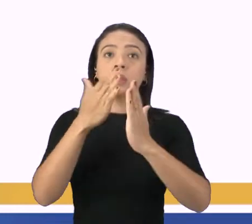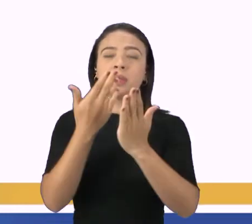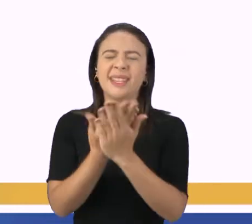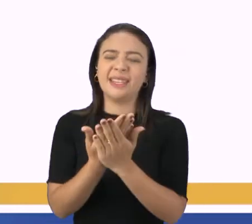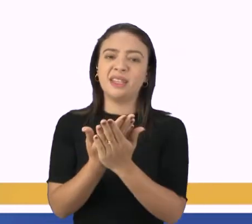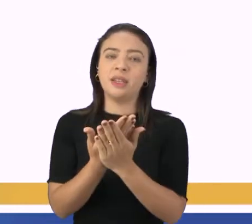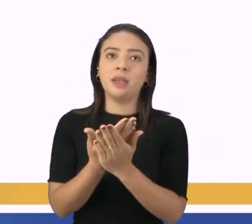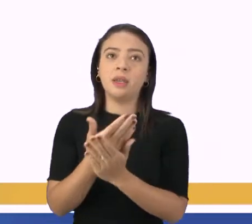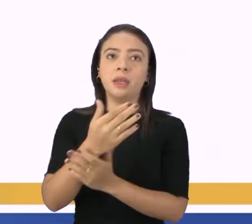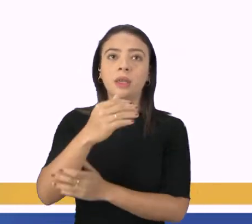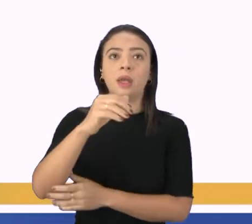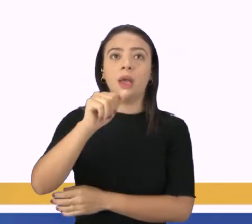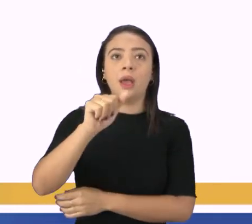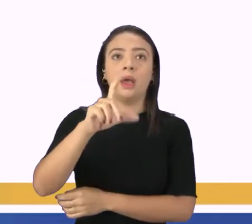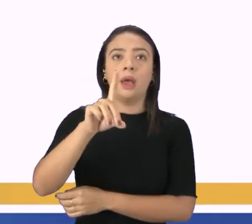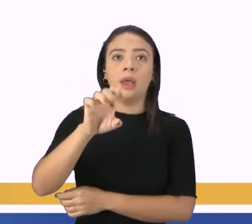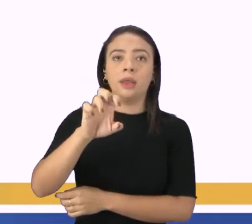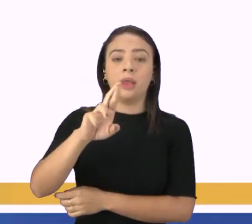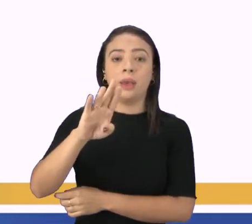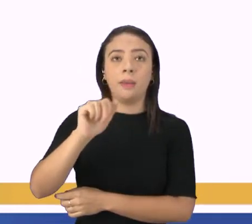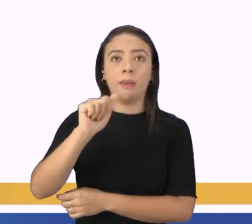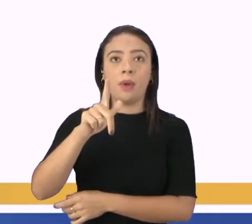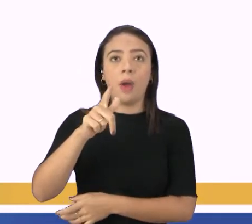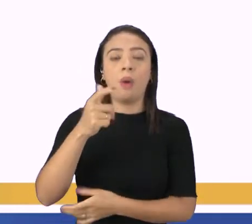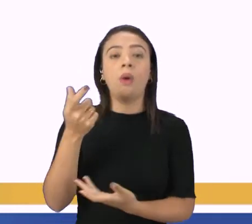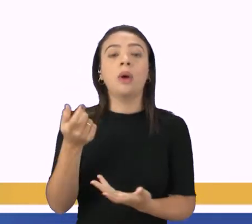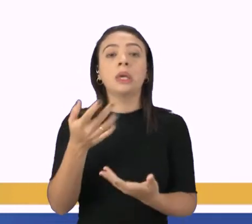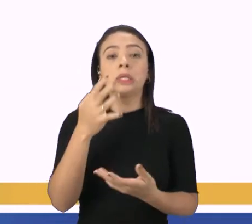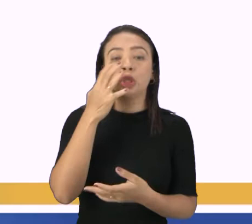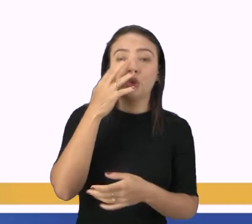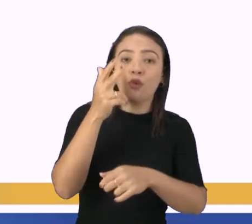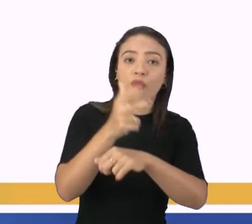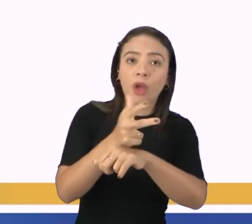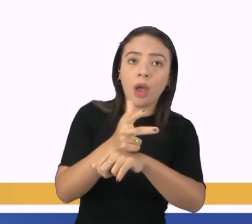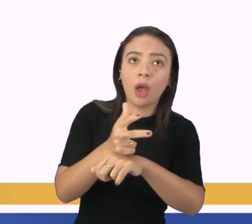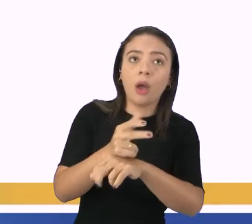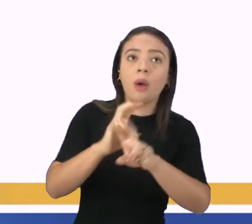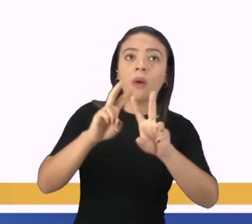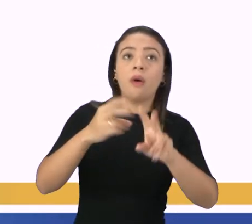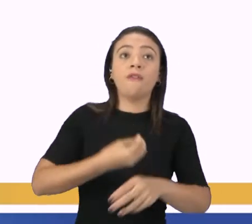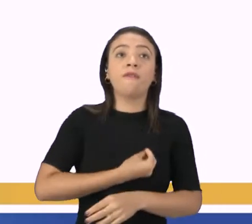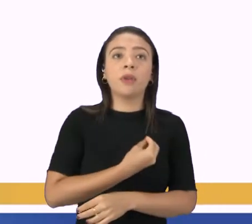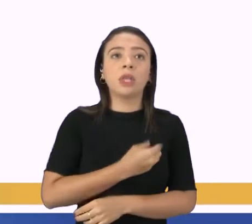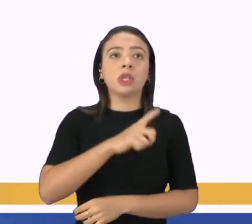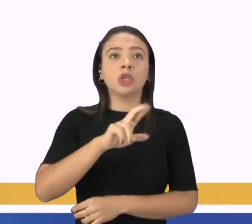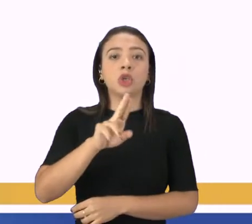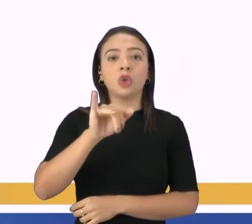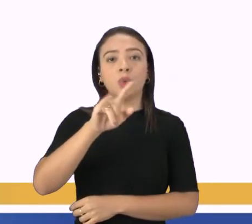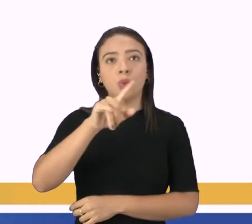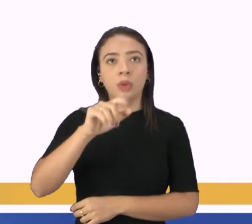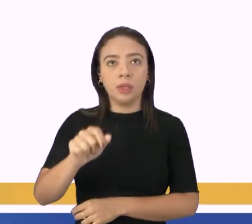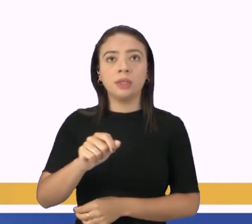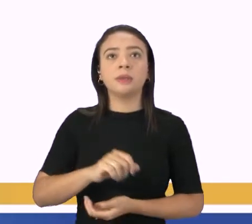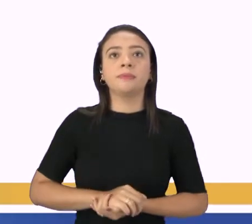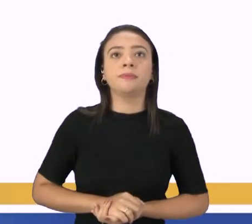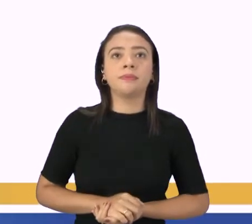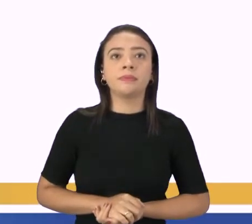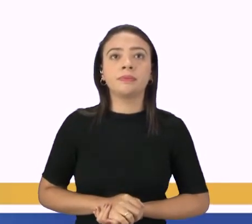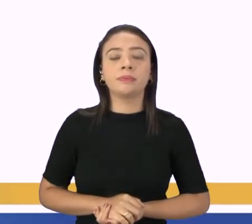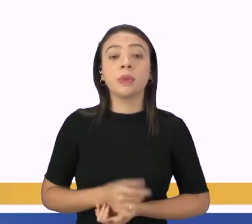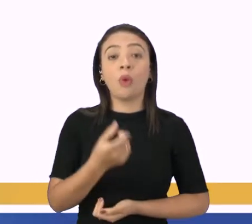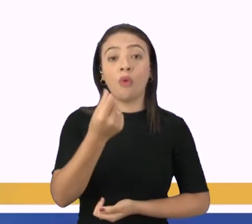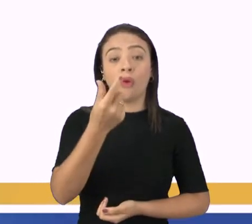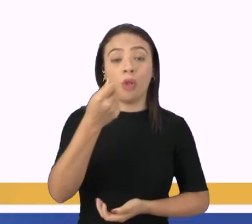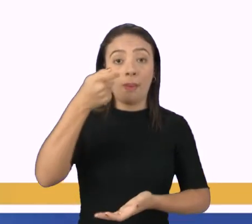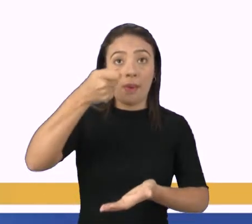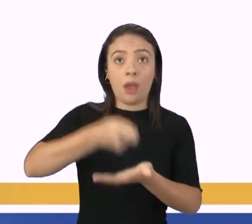Aderval Vieira alugou o filme sobre a vida de Luiz Gonzaga, com o preço dado pela expressão